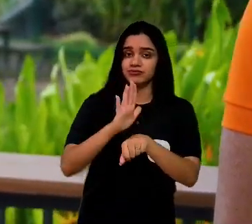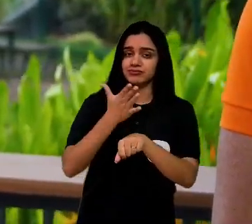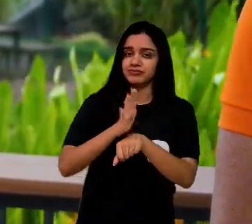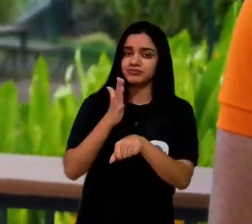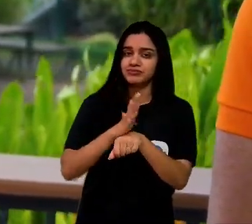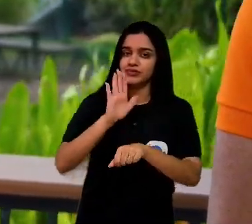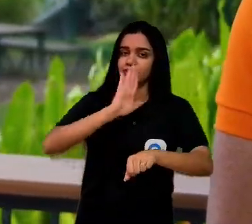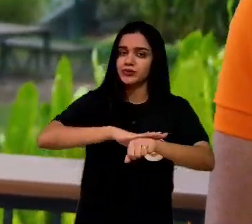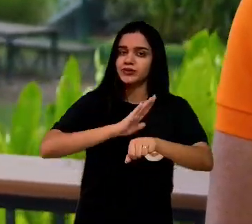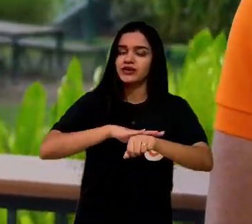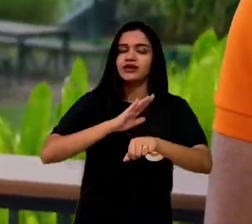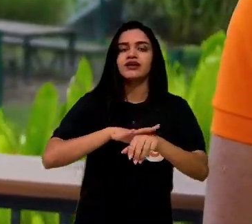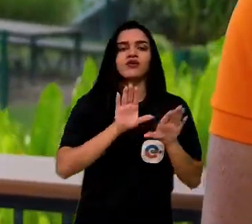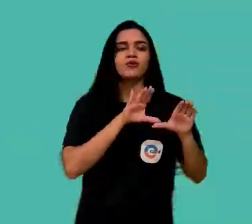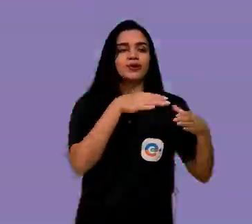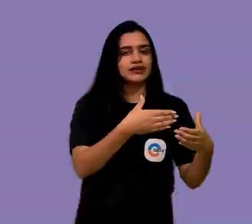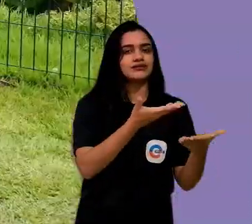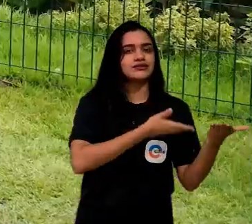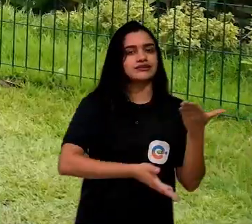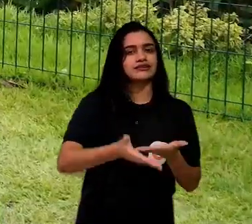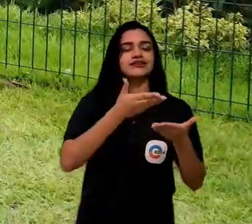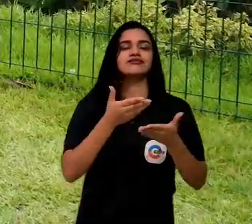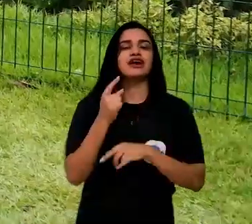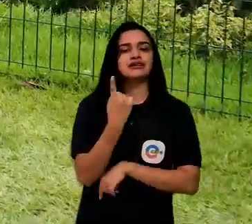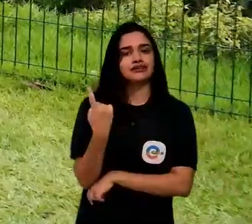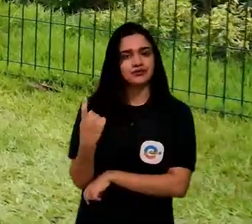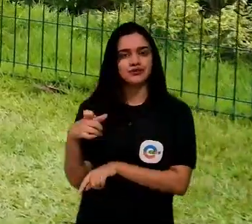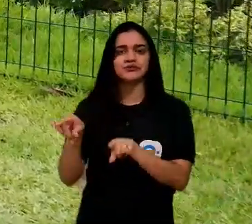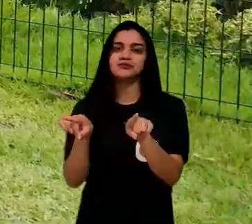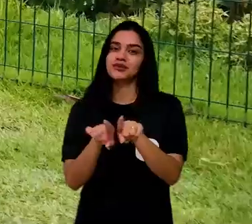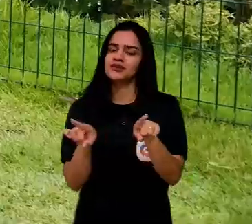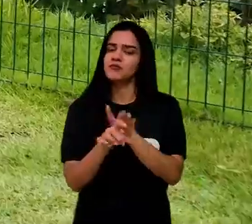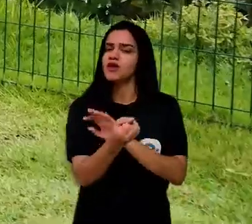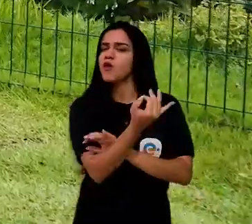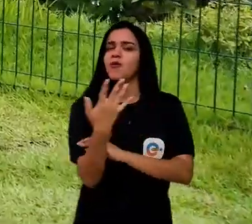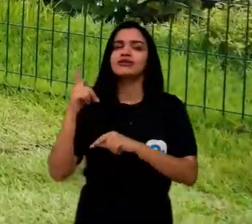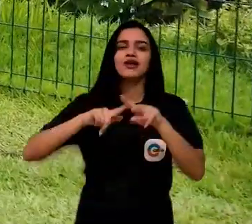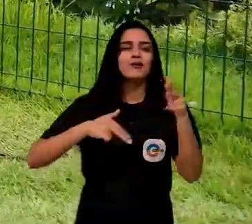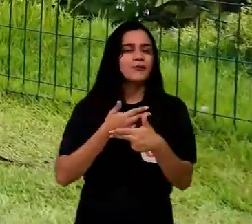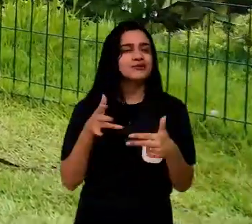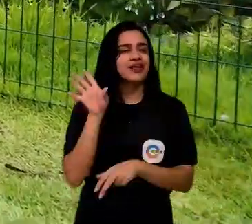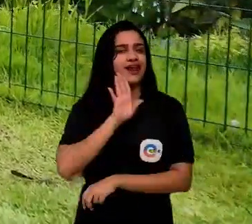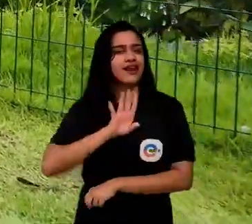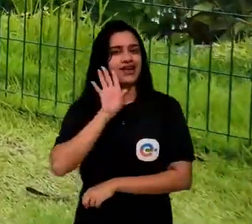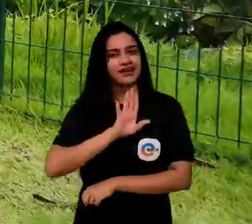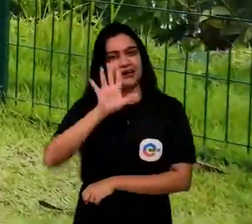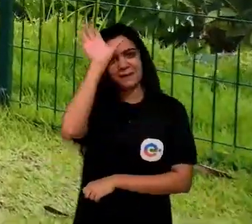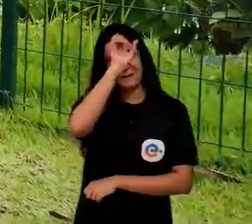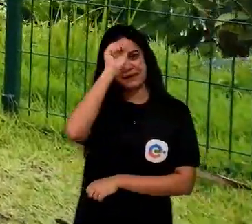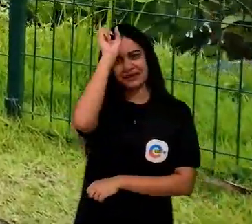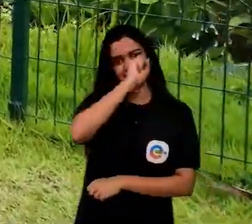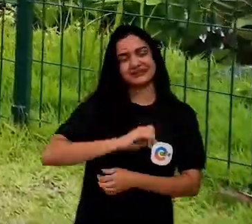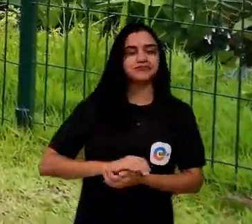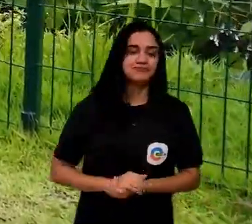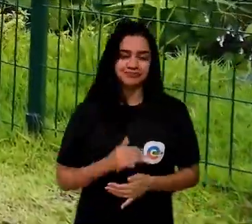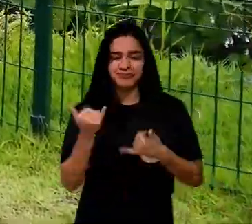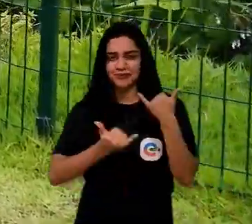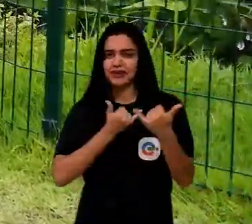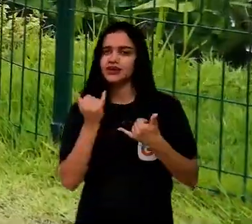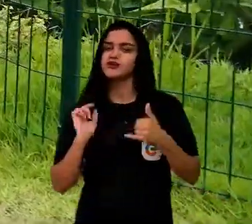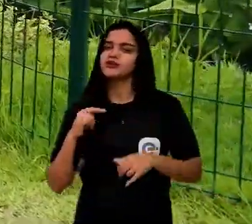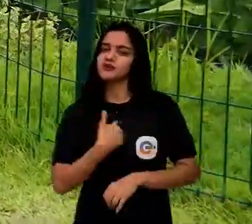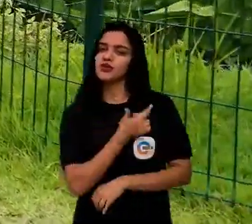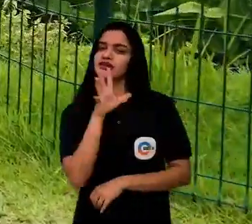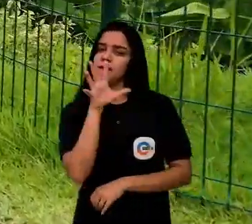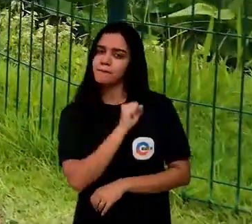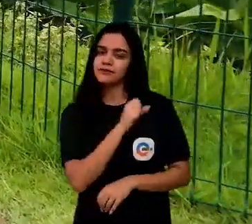autoria coletiva e individual. Olha só quanta coisa legal a gente aprende brincando. Nós amamos, não é verdade?